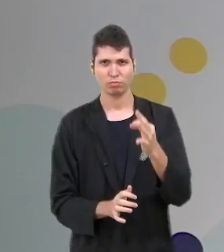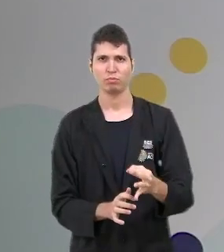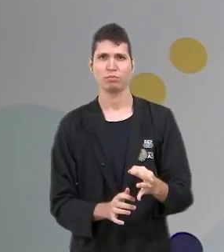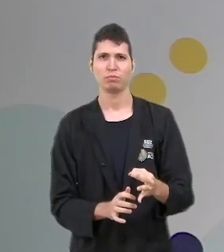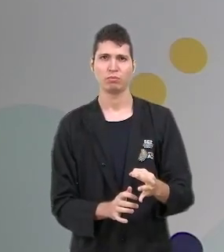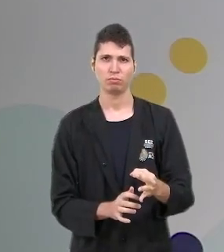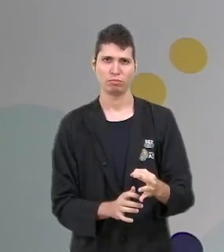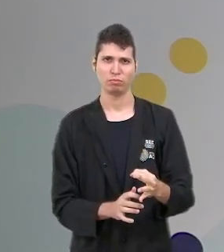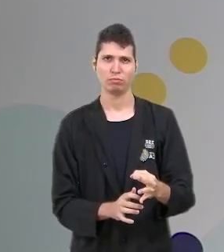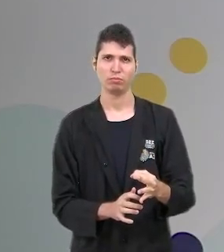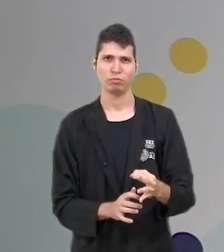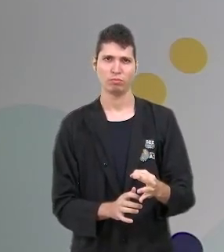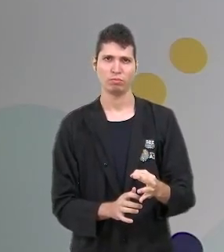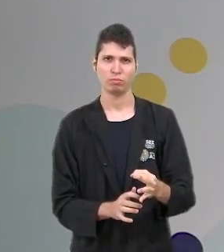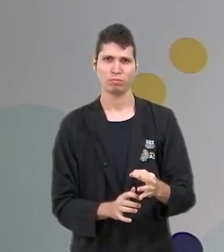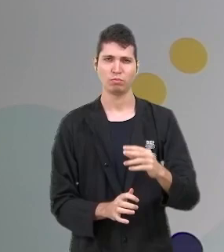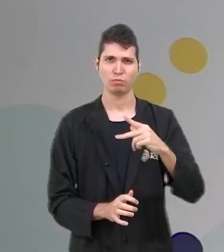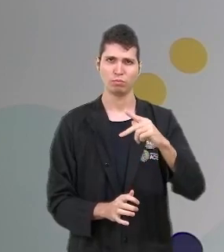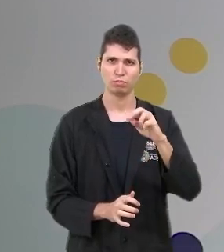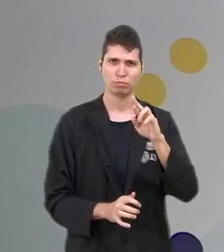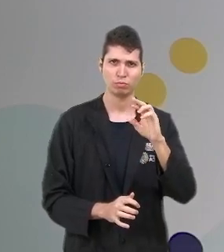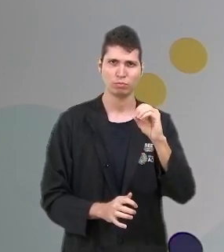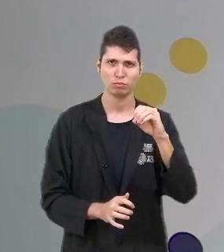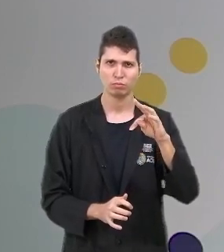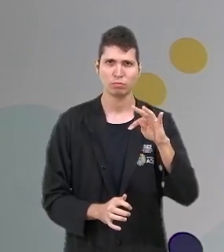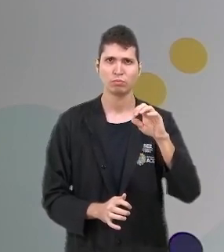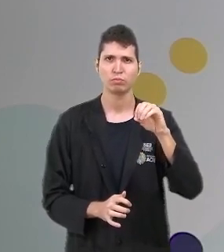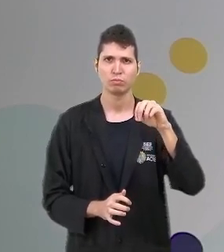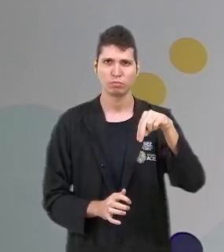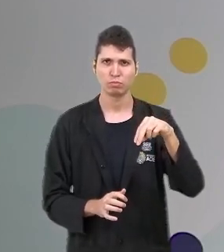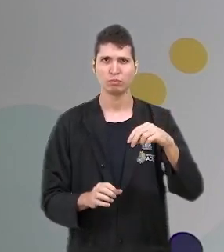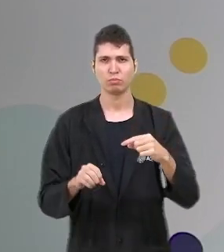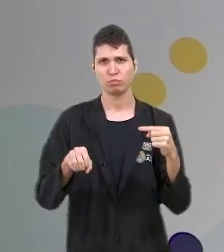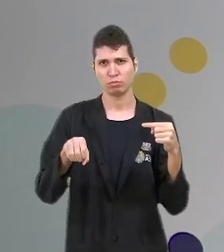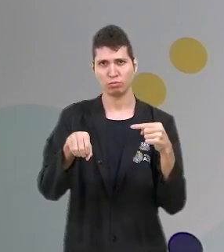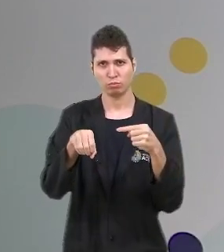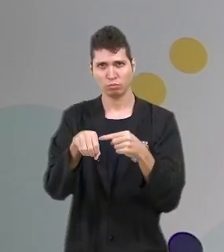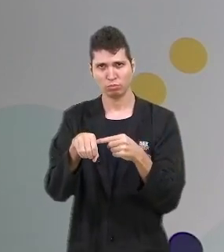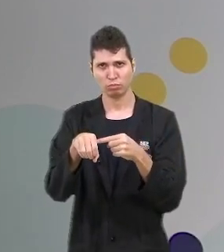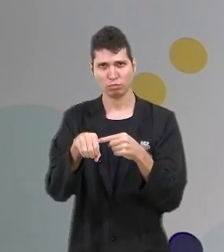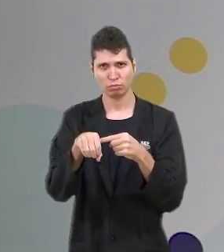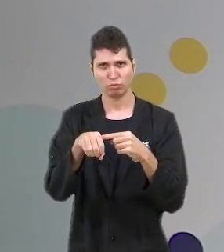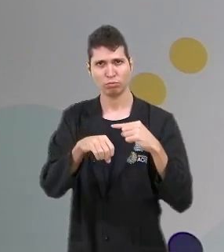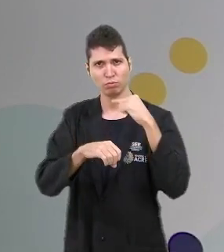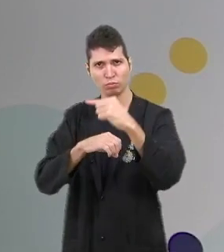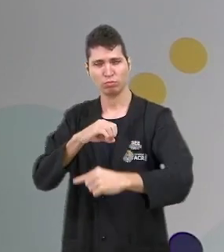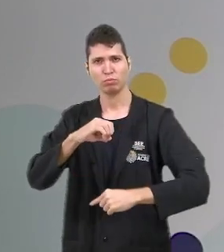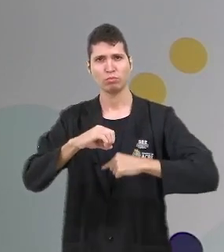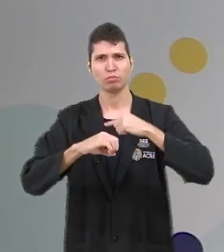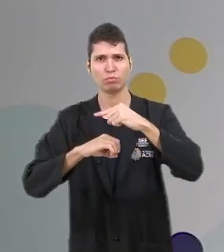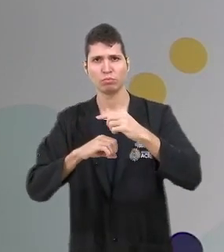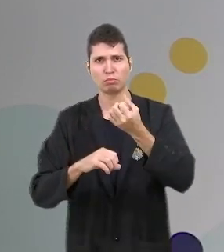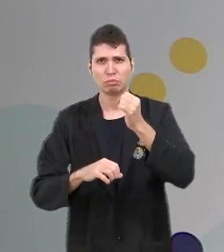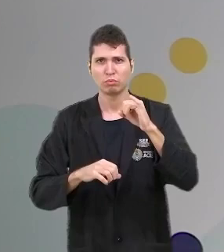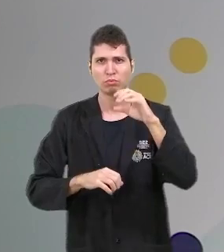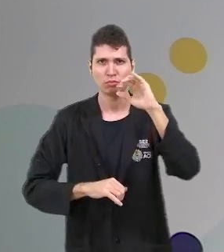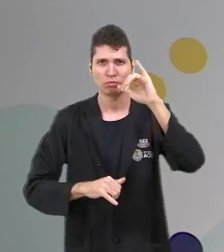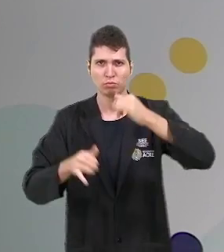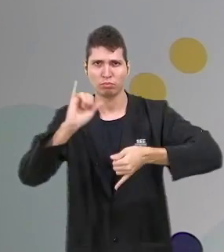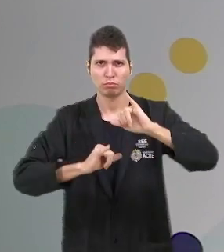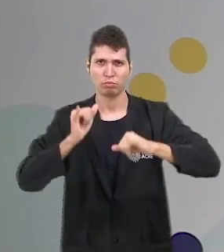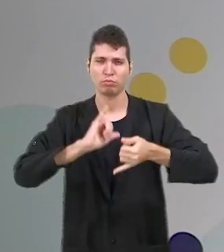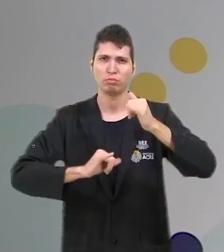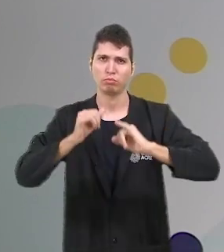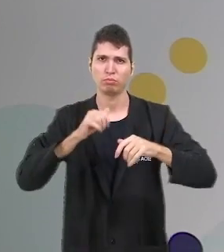exata de prótons no núcleo de um átomo. Se um elemento químico, ele possui número